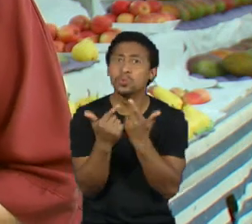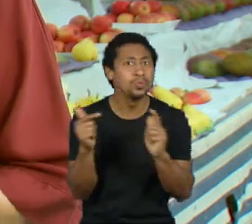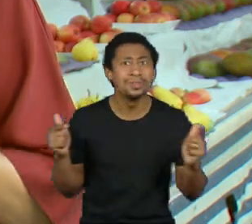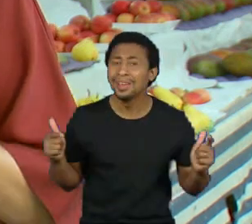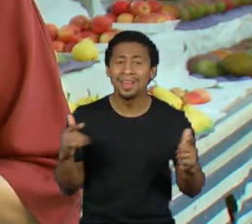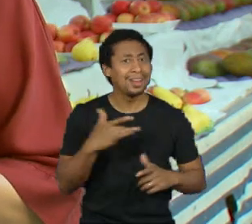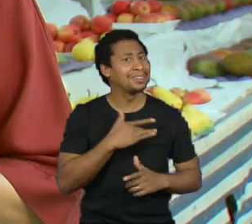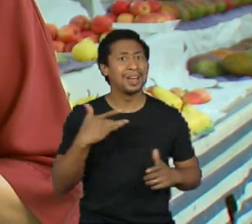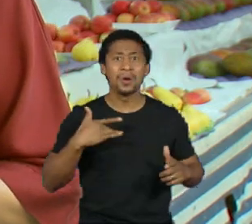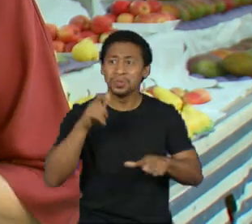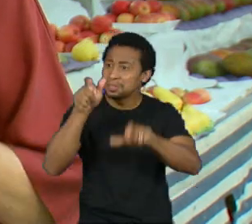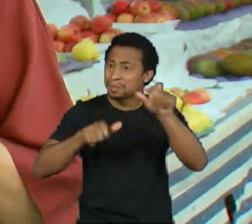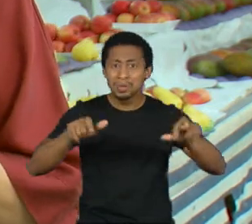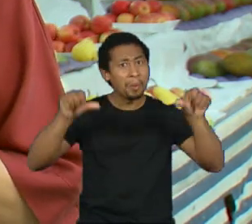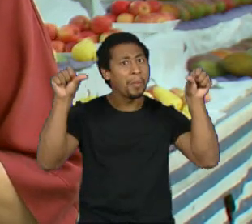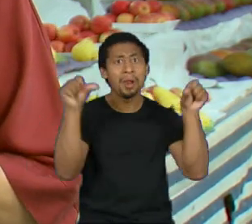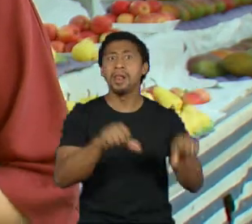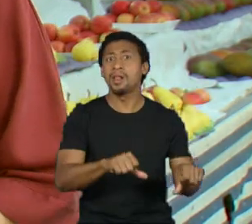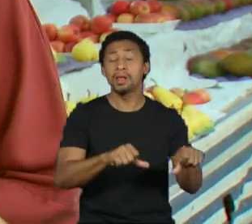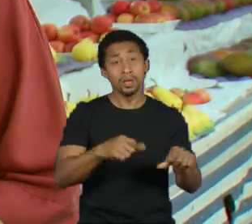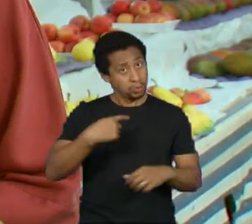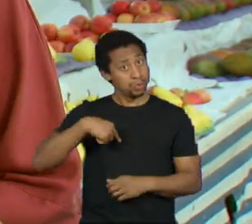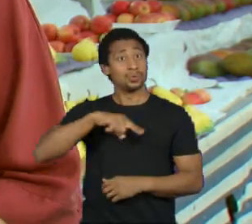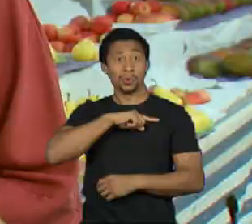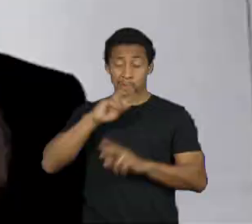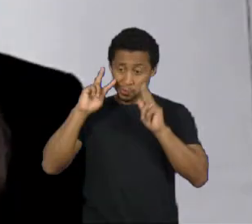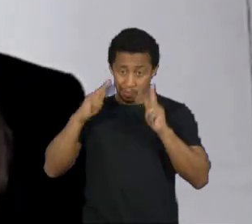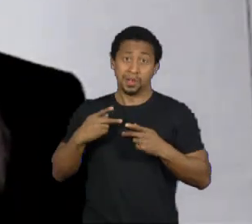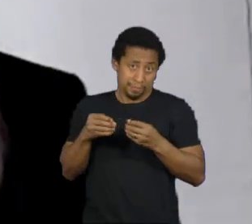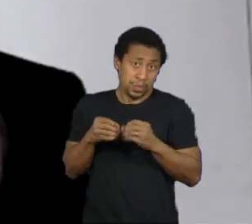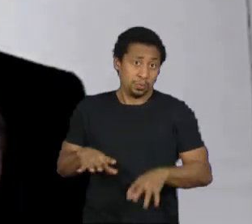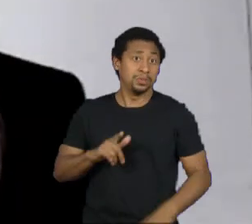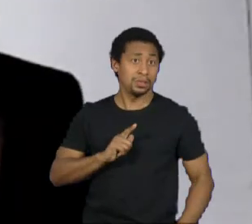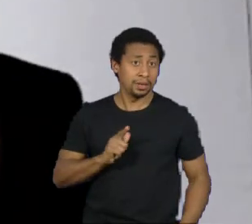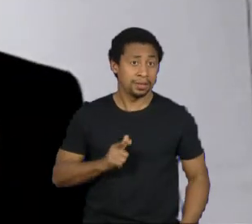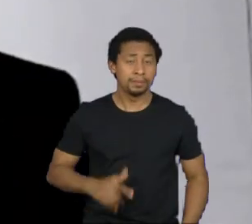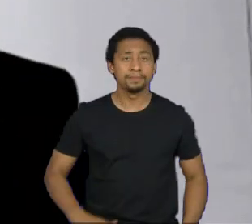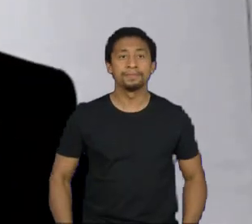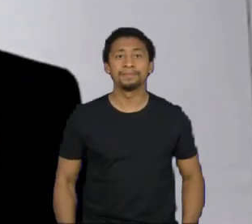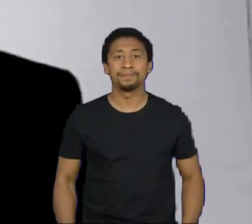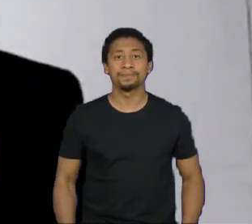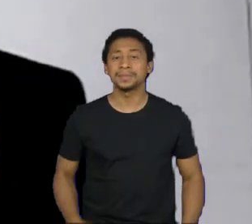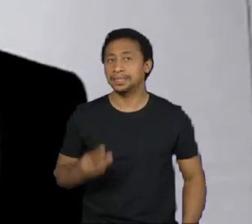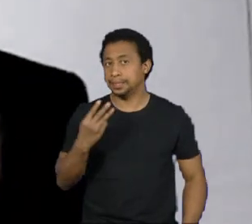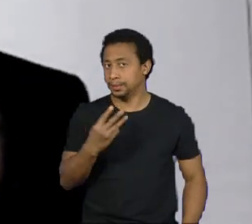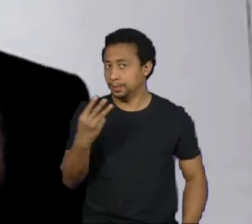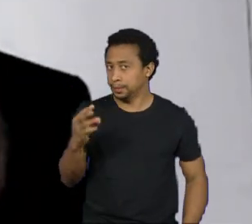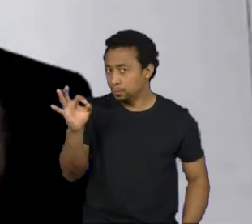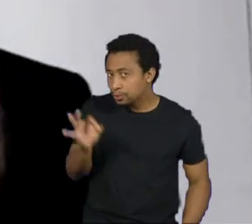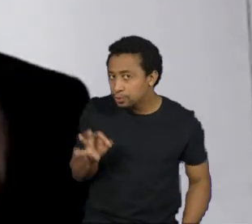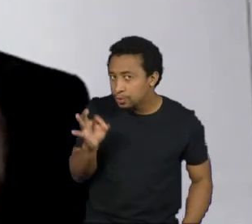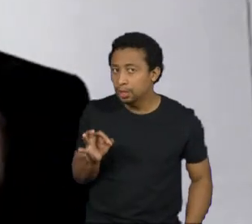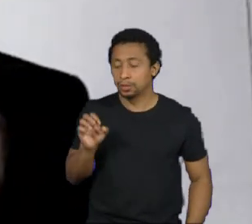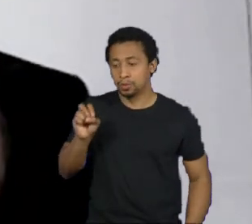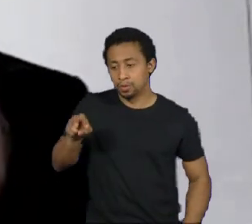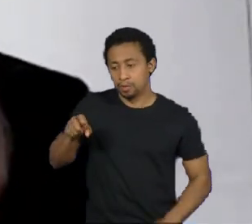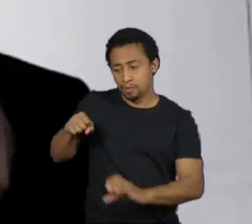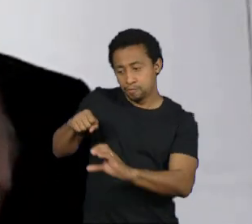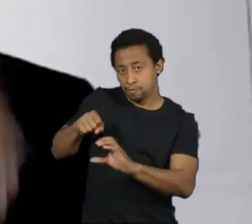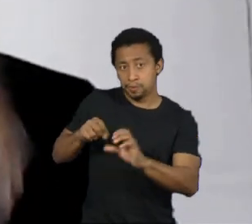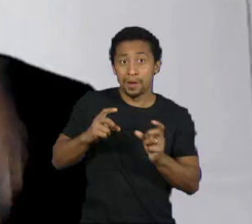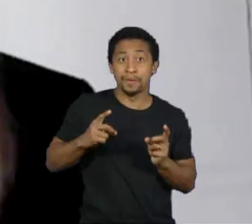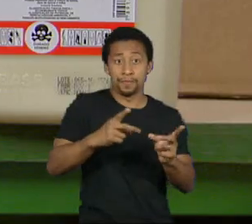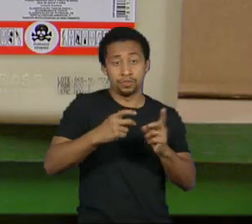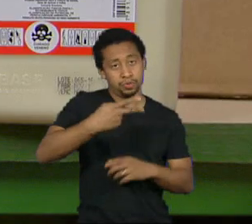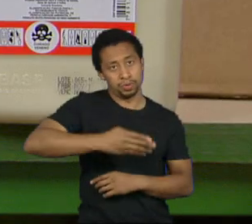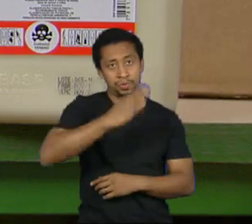vivos. E entre eles estamos nós, humanos. 1/3 dos agrotóxicos mais vendidos no Brasil são proibidos na União